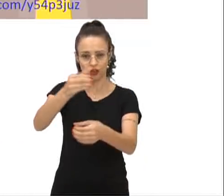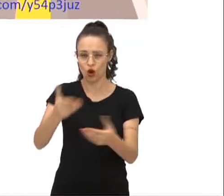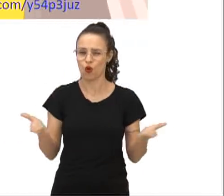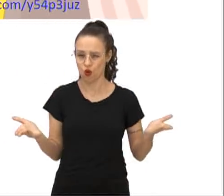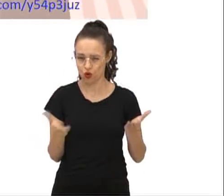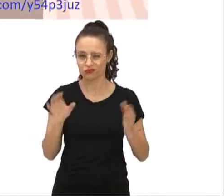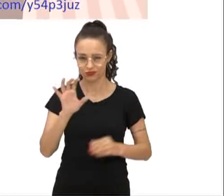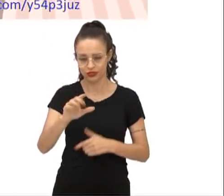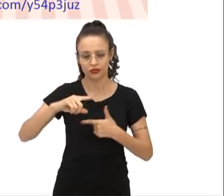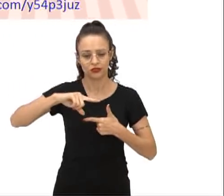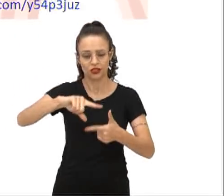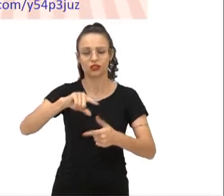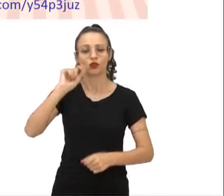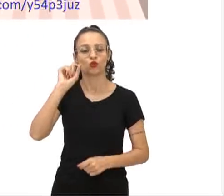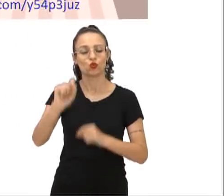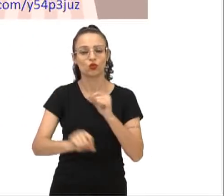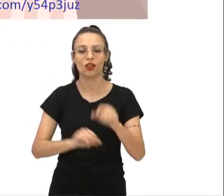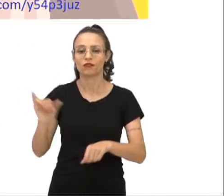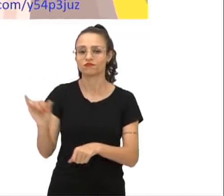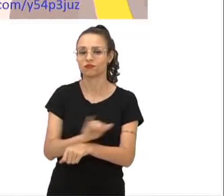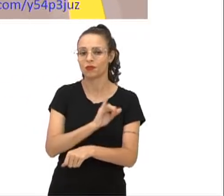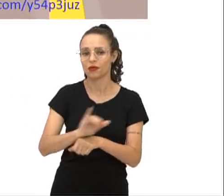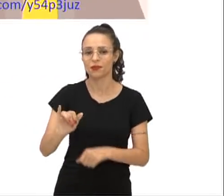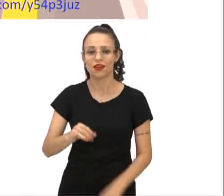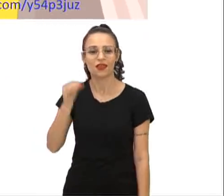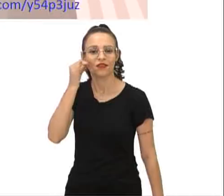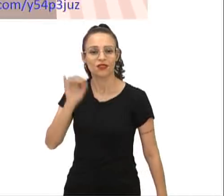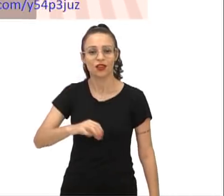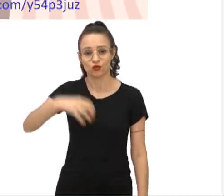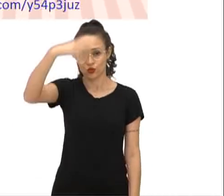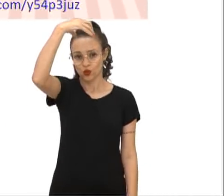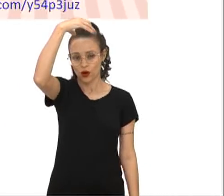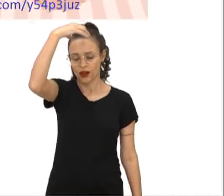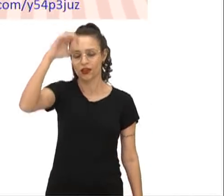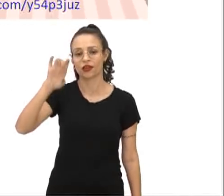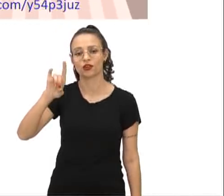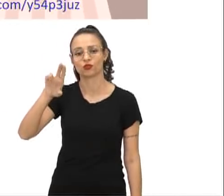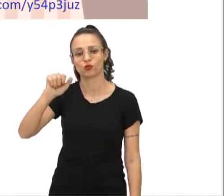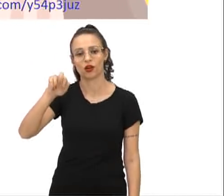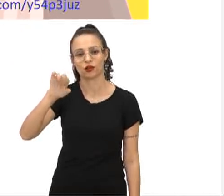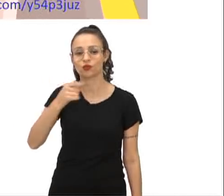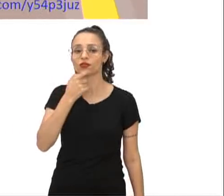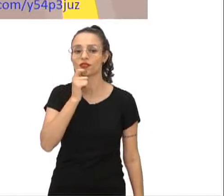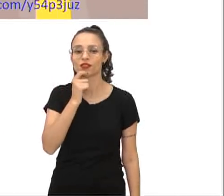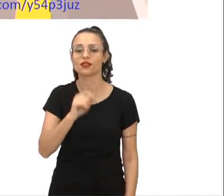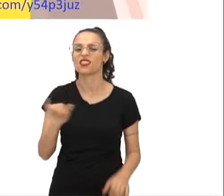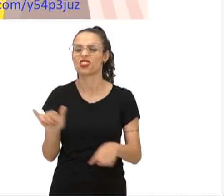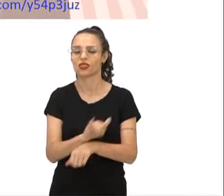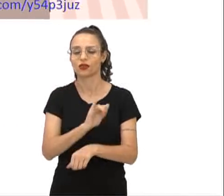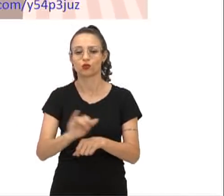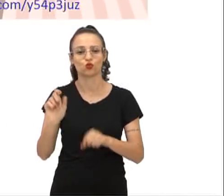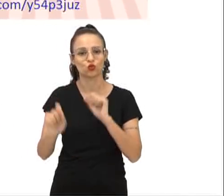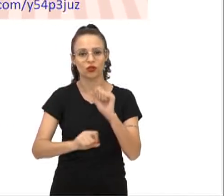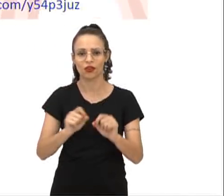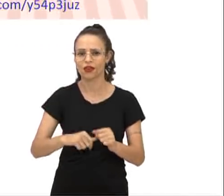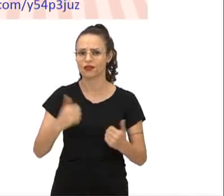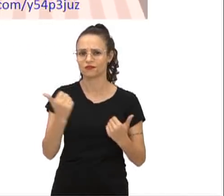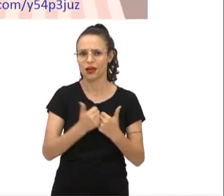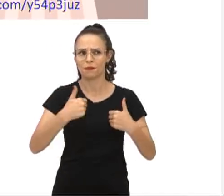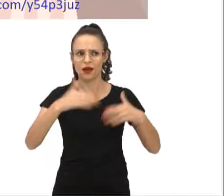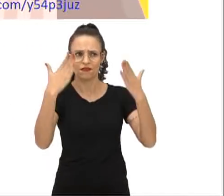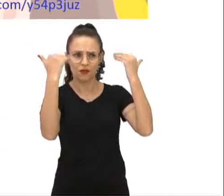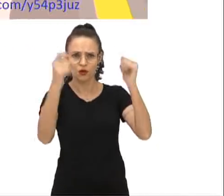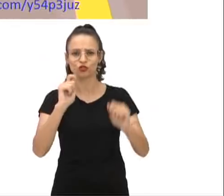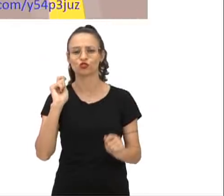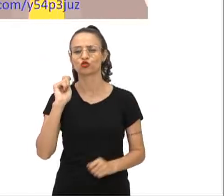né, surgiu para burlar a proibição do rei Eduardo III da Inglaterra, que o quê? Que o esporte estava tornando-se mais popular